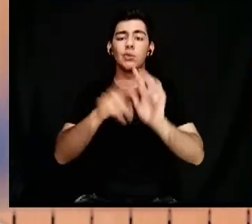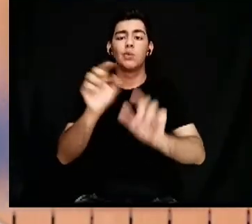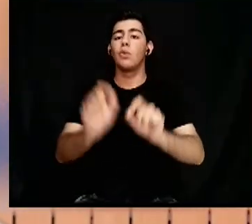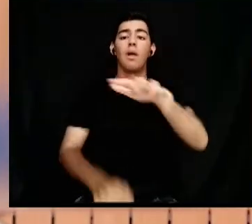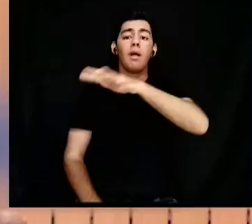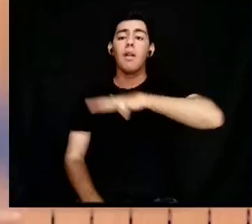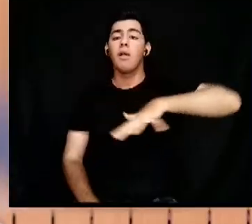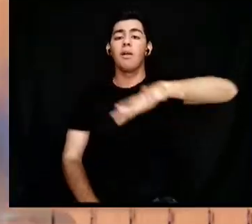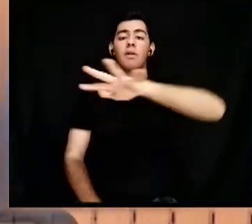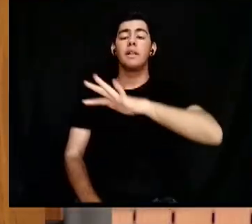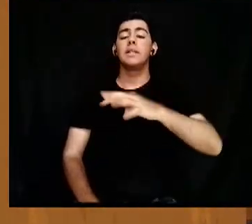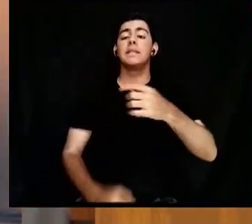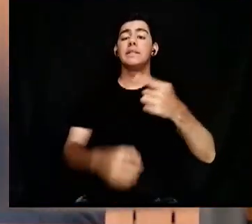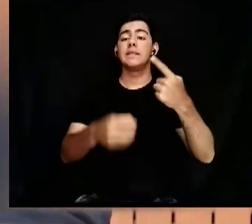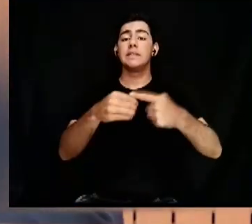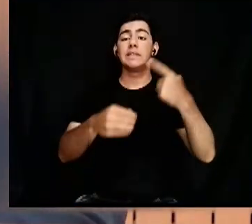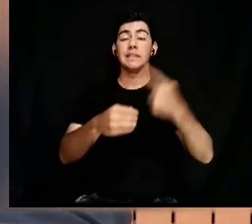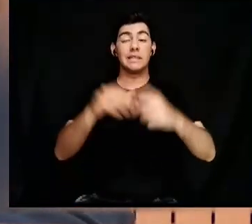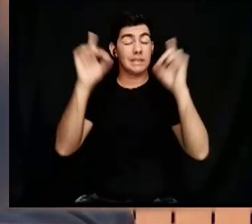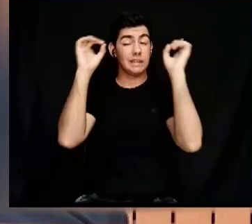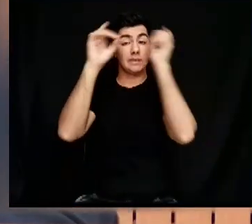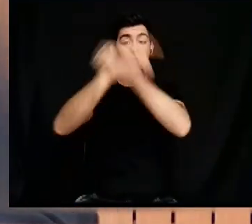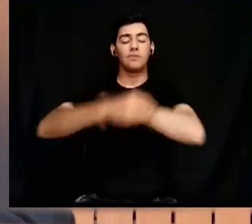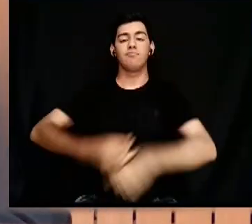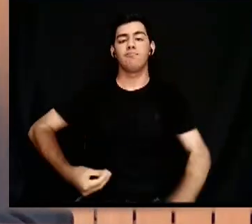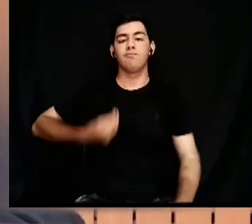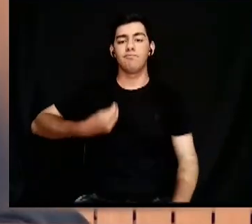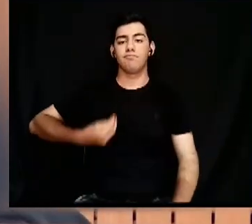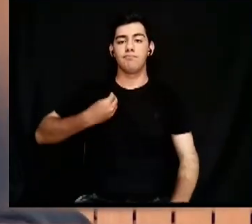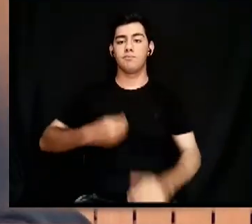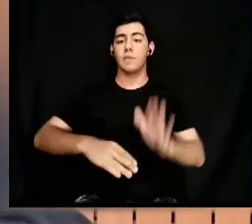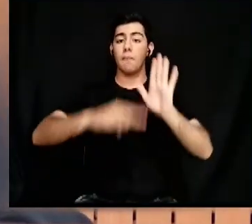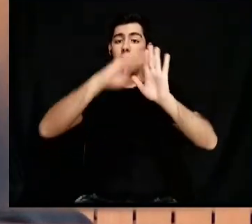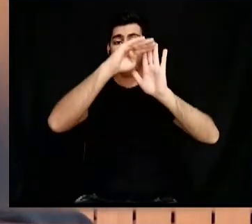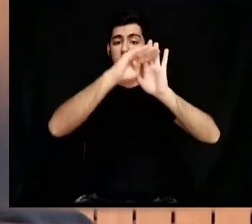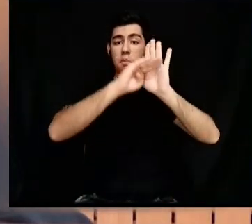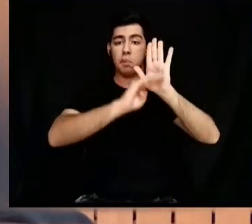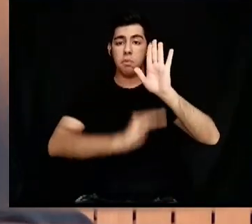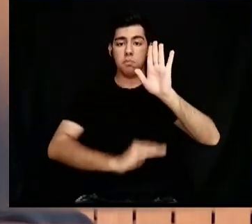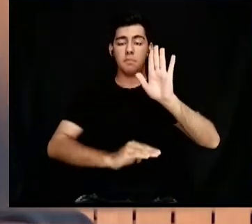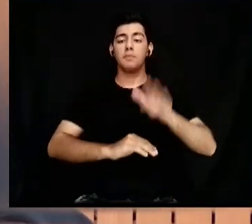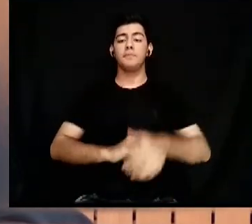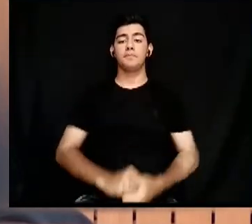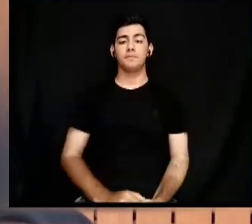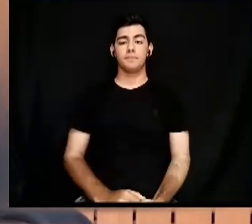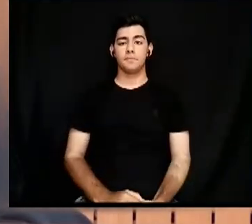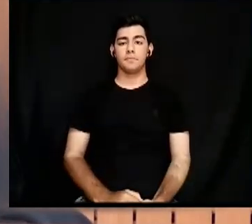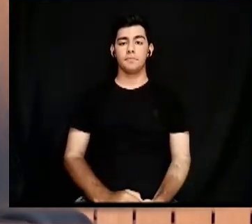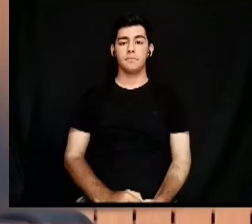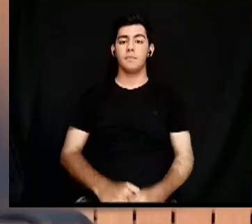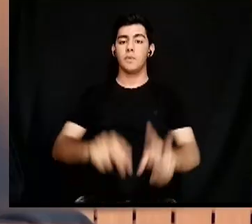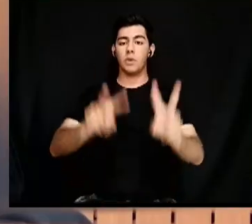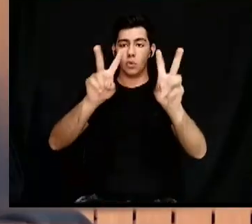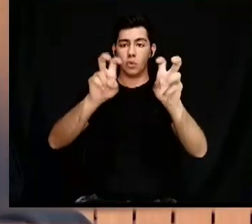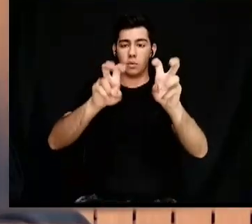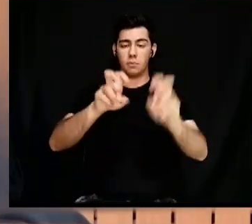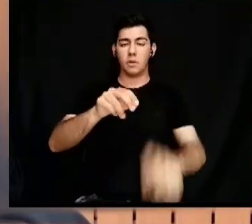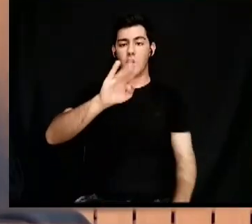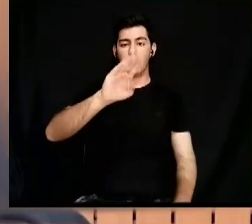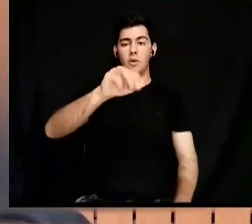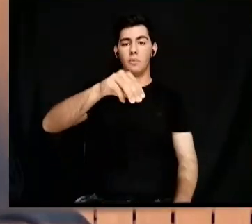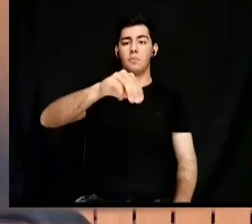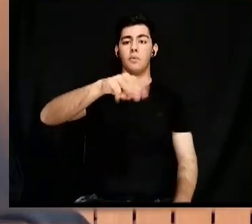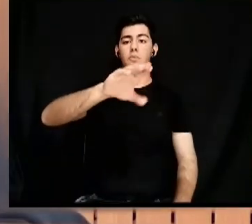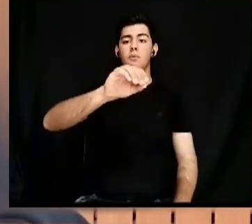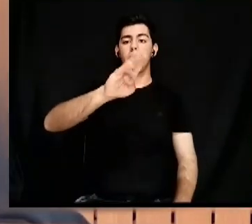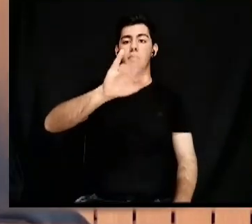mais difícil de se viver. A pauta da especulação imobiliária, a pauta do adensamento